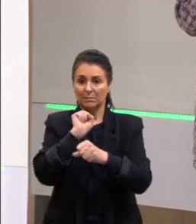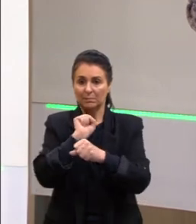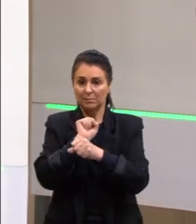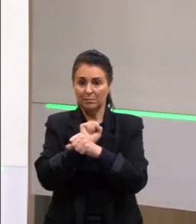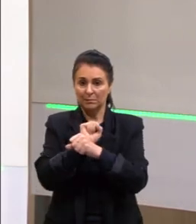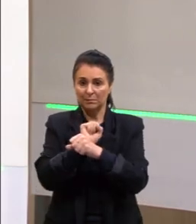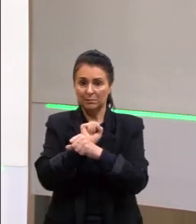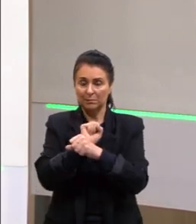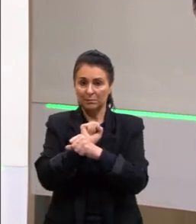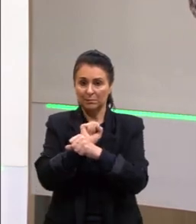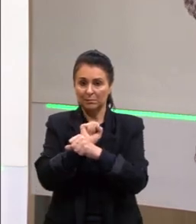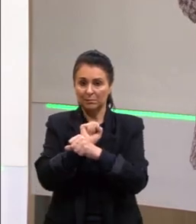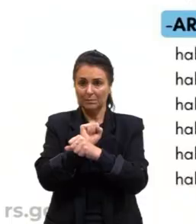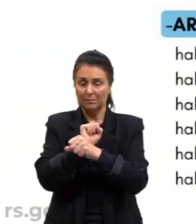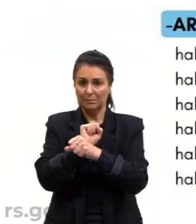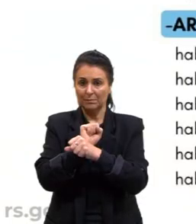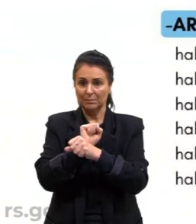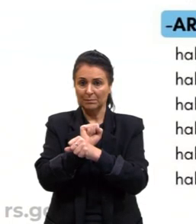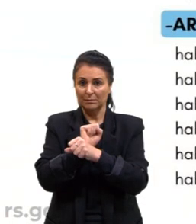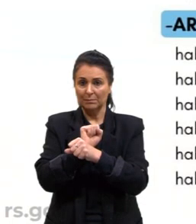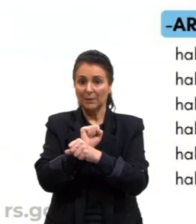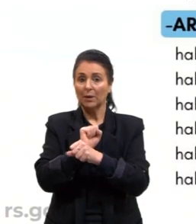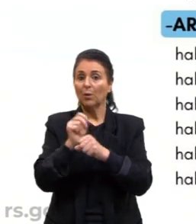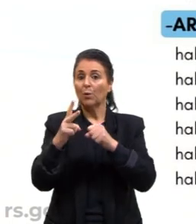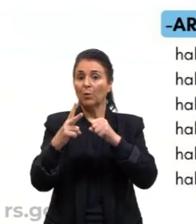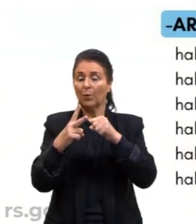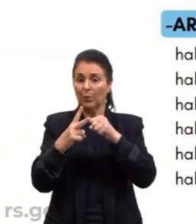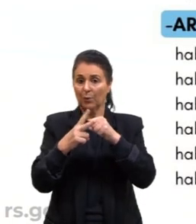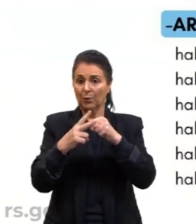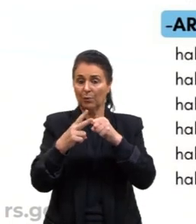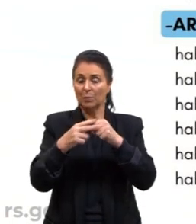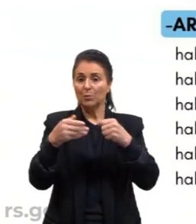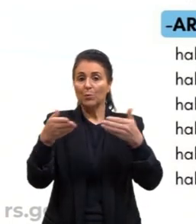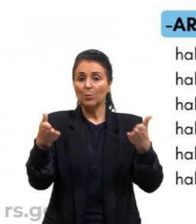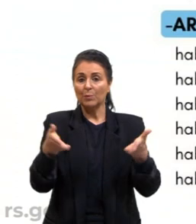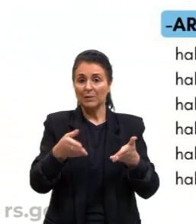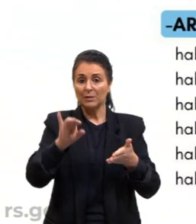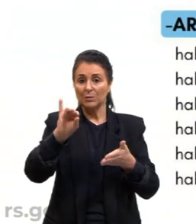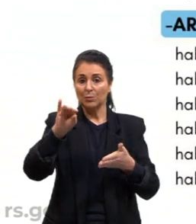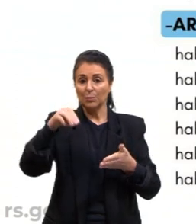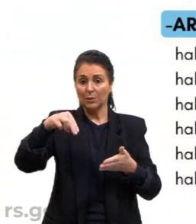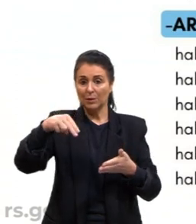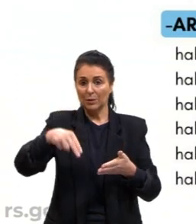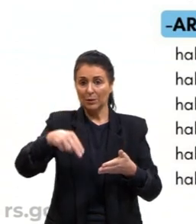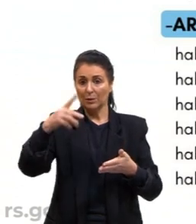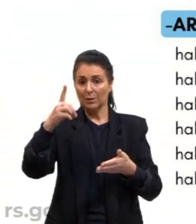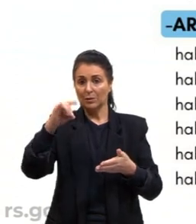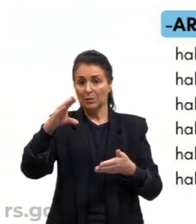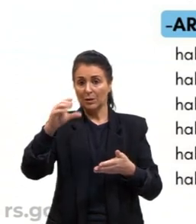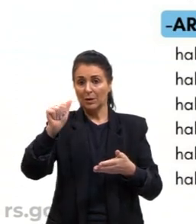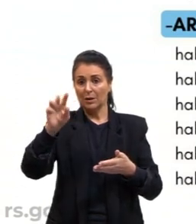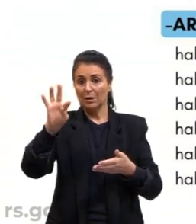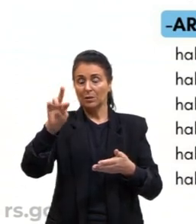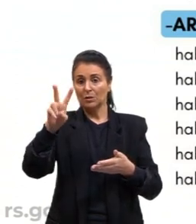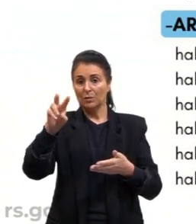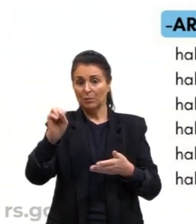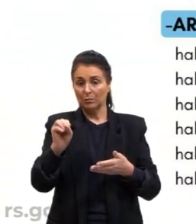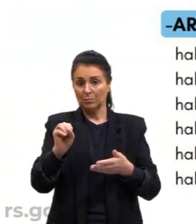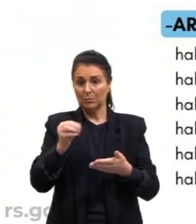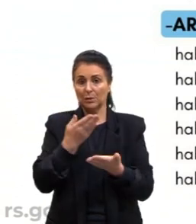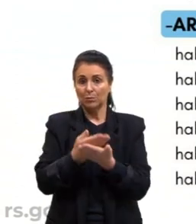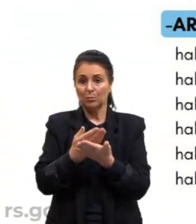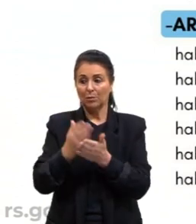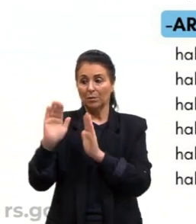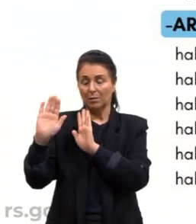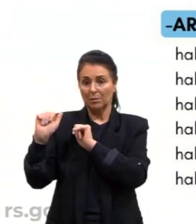ter que vir Ah está amor presente no presente do indicativo mas que istudiez espanhol